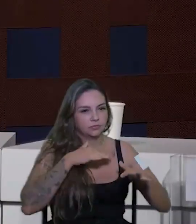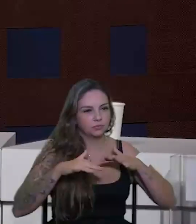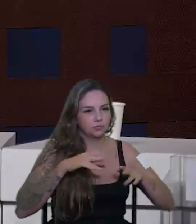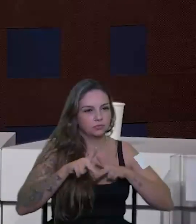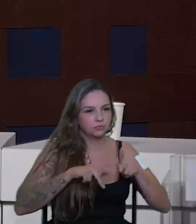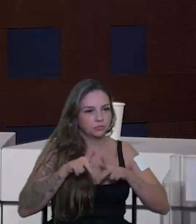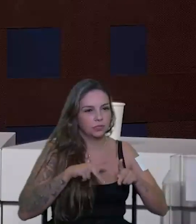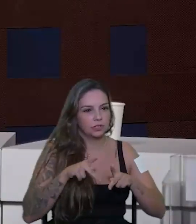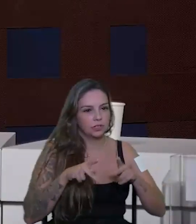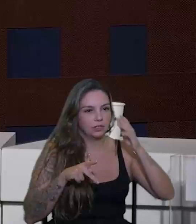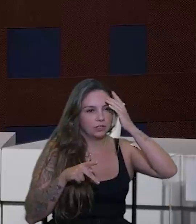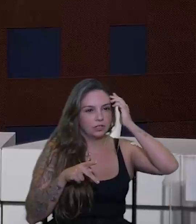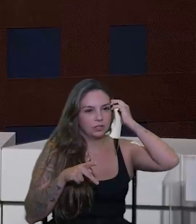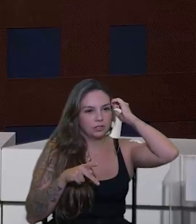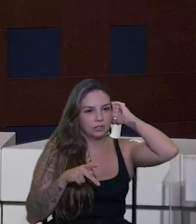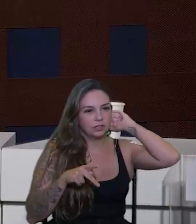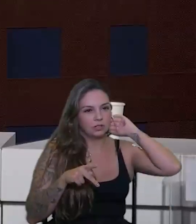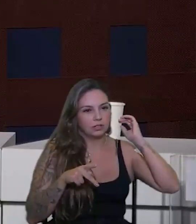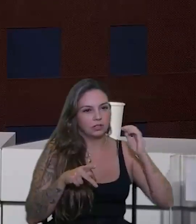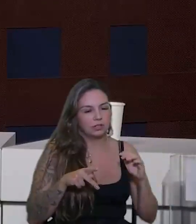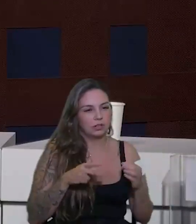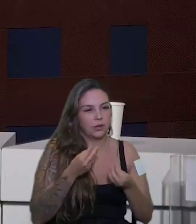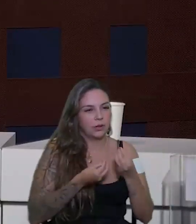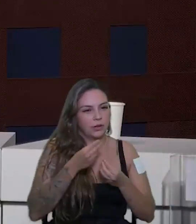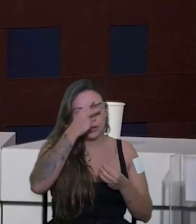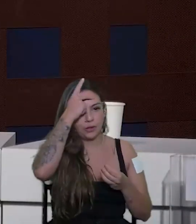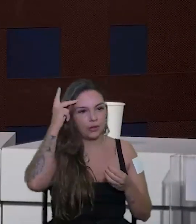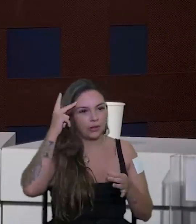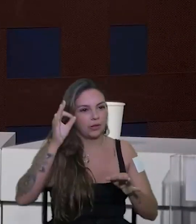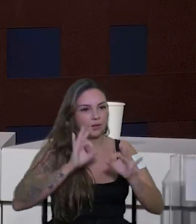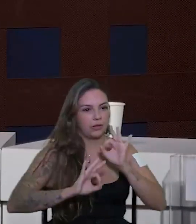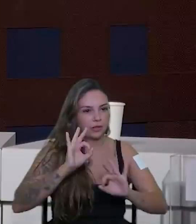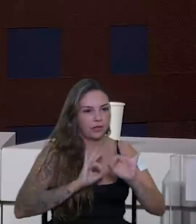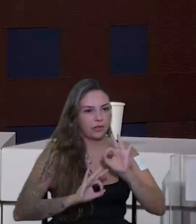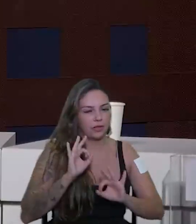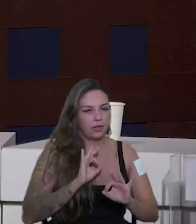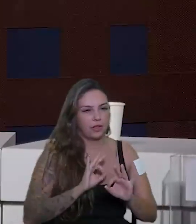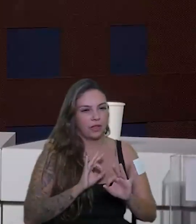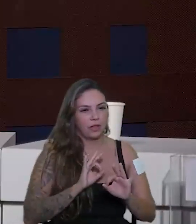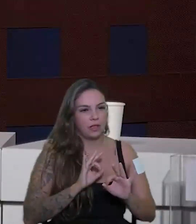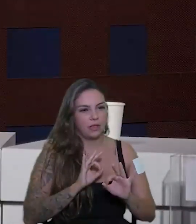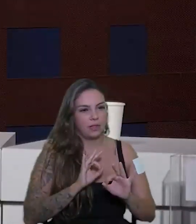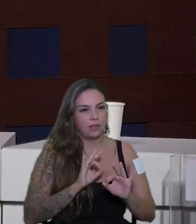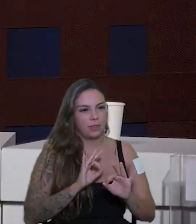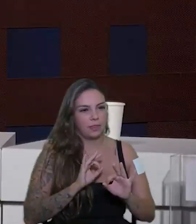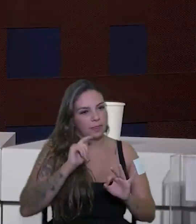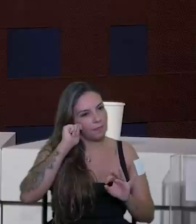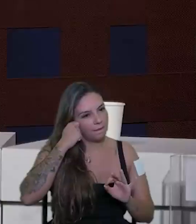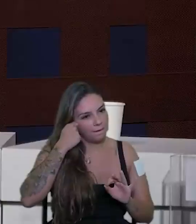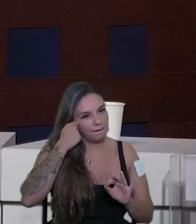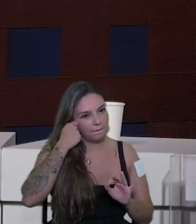movimentos populares no pós-abolição, de como que as pessoas se organizavam entre elas, as pessoas